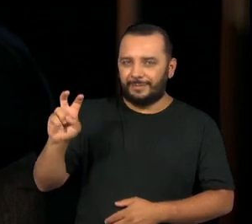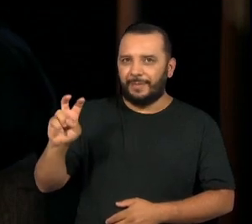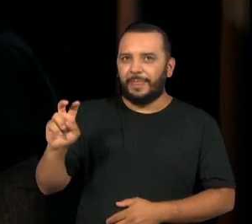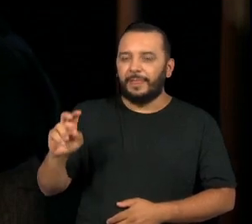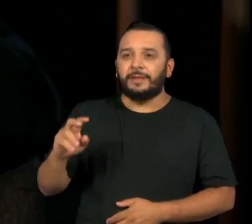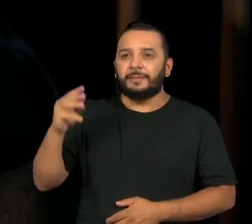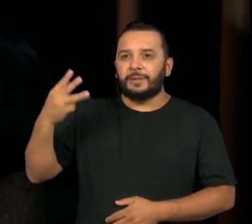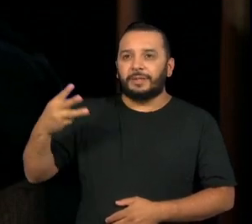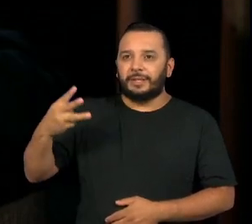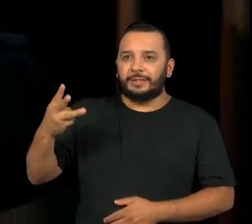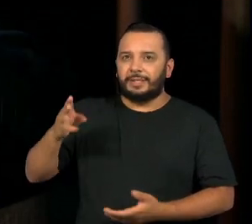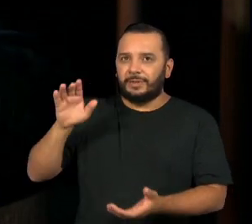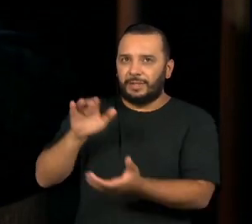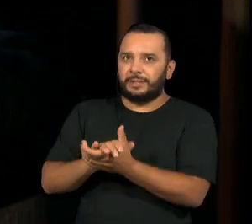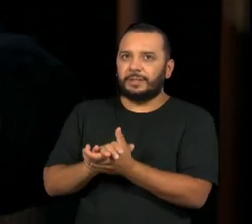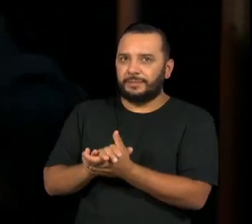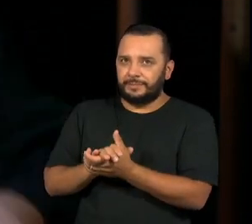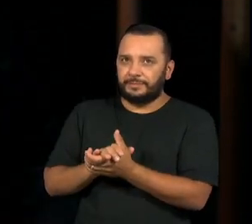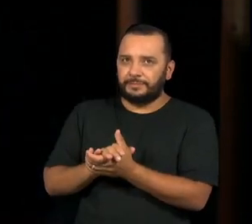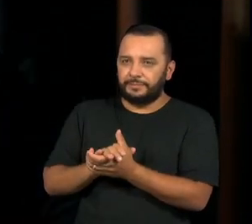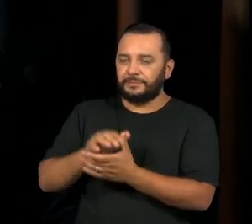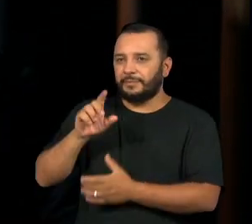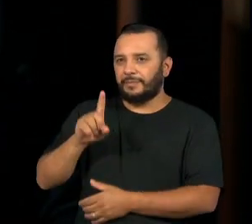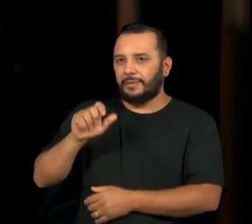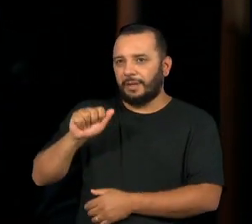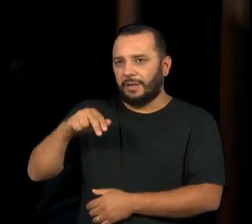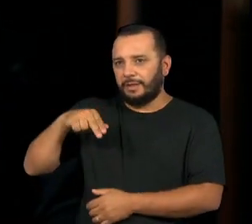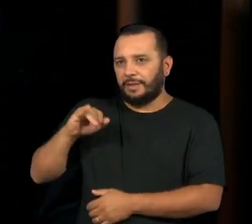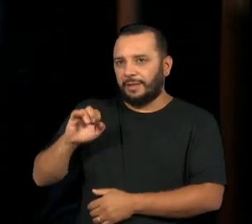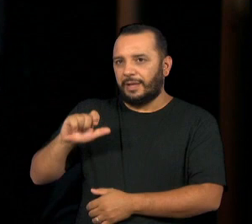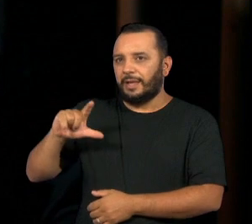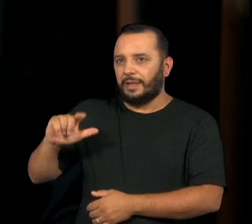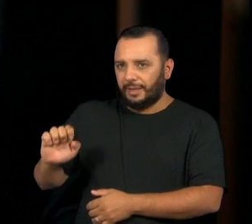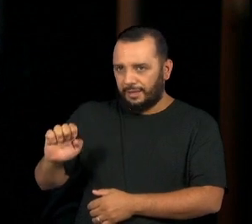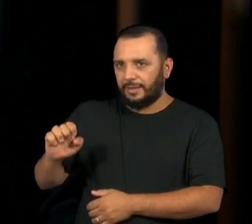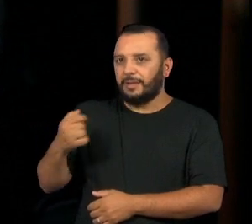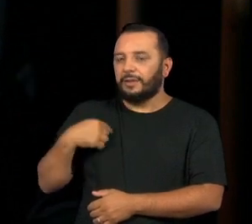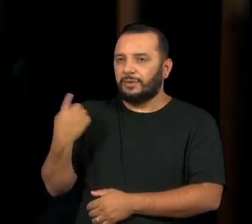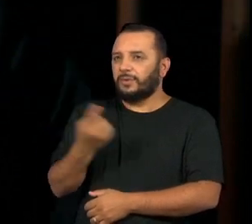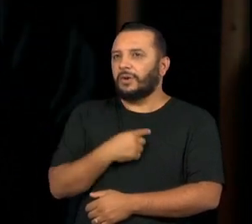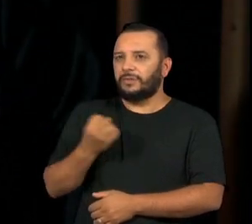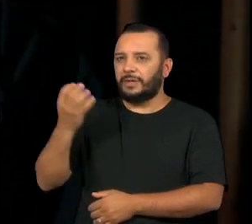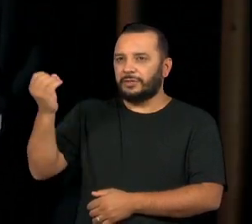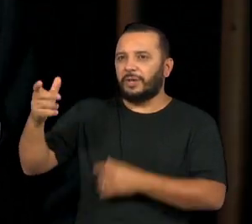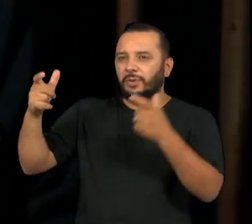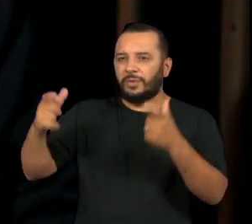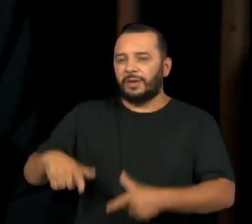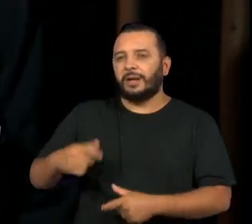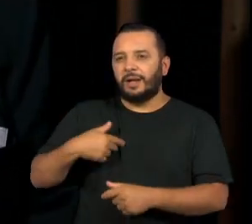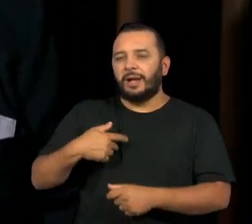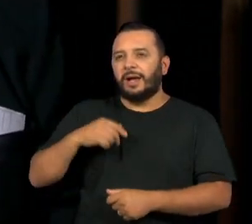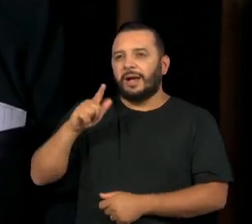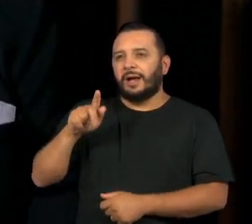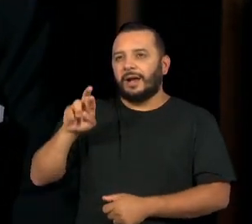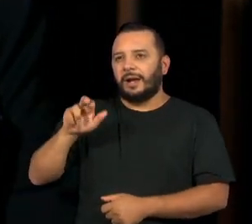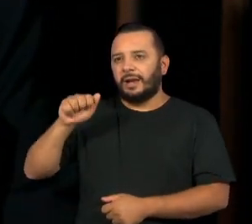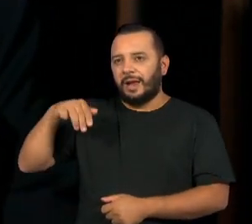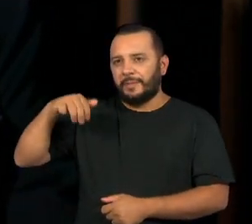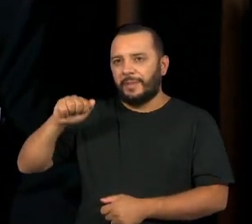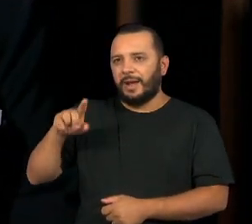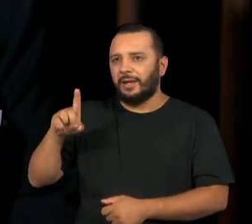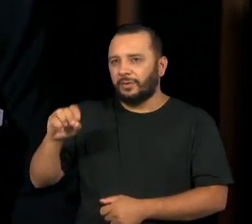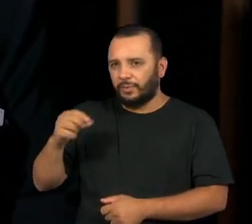no terceiro casamento que é a Daniele a gente tava em Gramado assistindo um filme em Gramado chamava